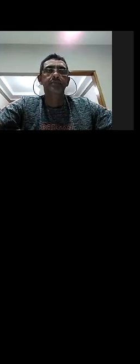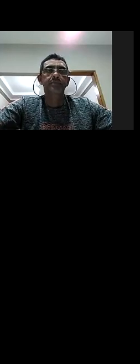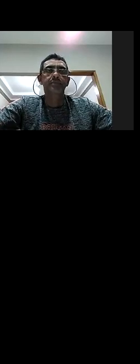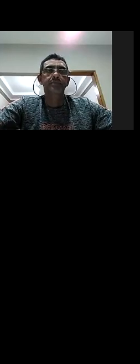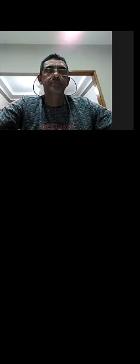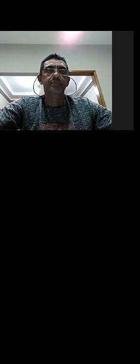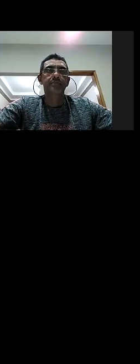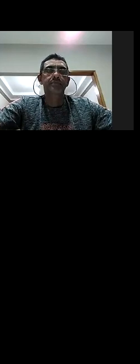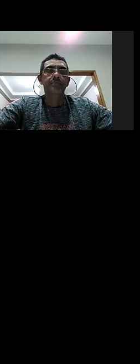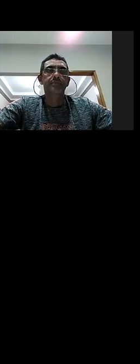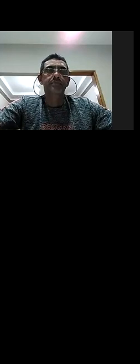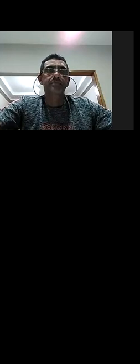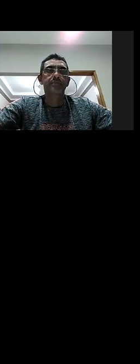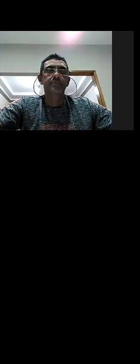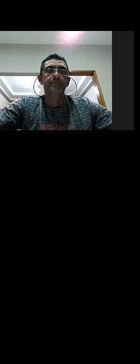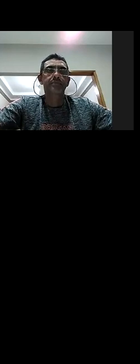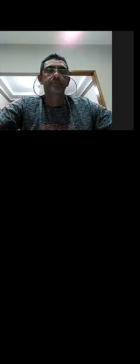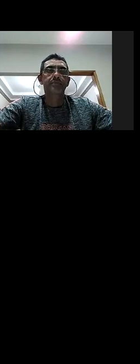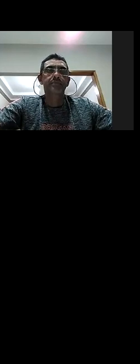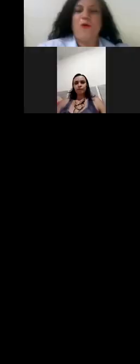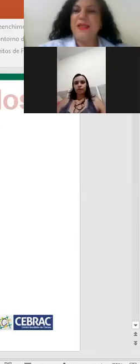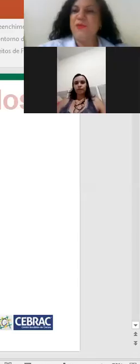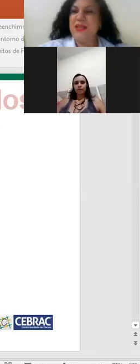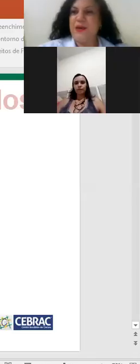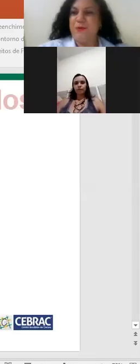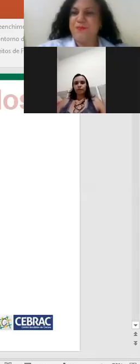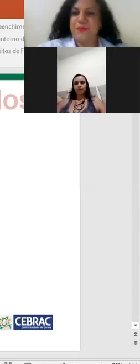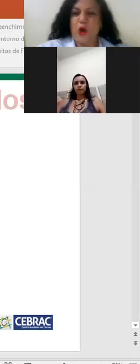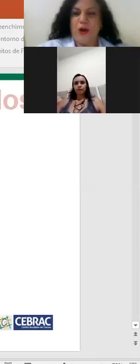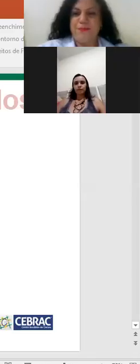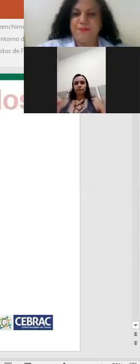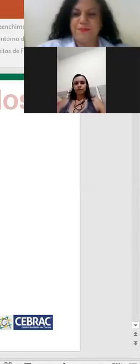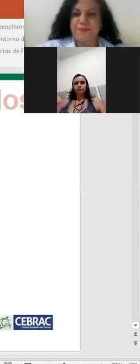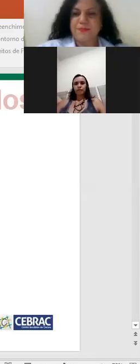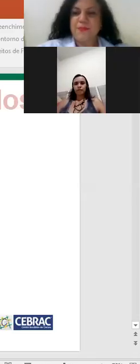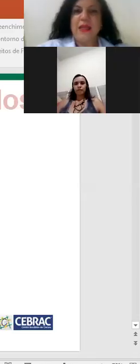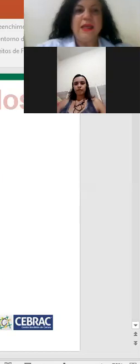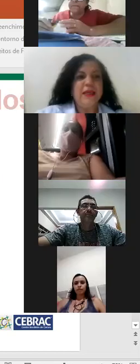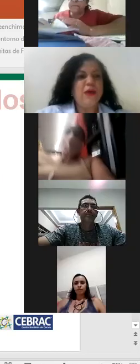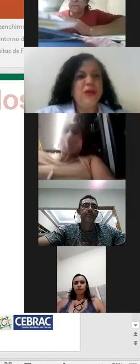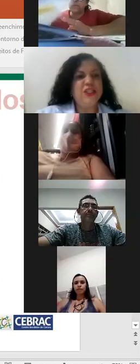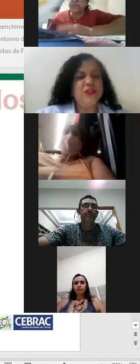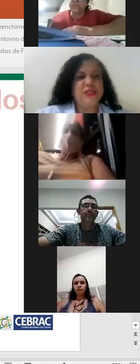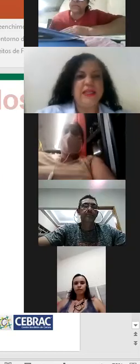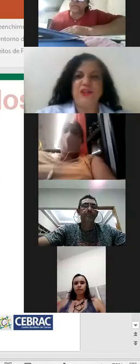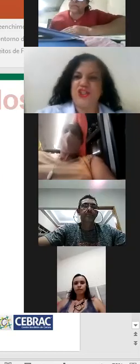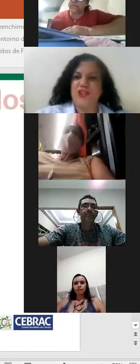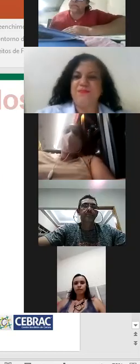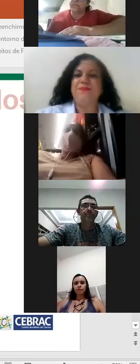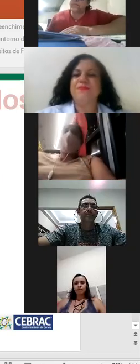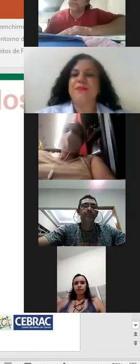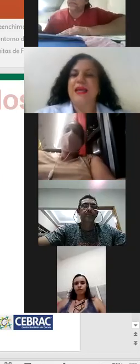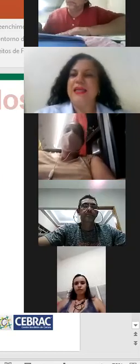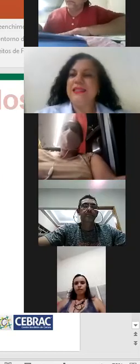tela para que vocês possam ver o mesmo que eu. Ó. Então, ele diz o